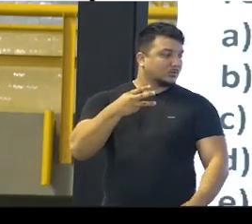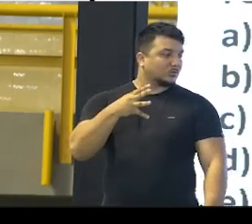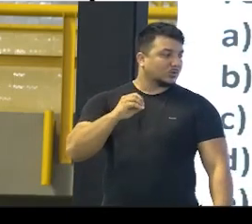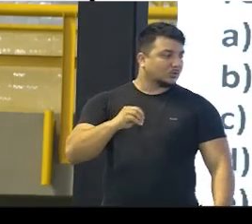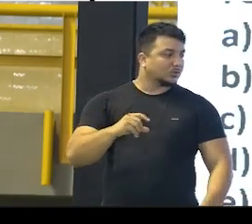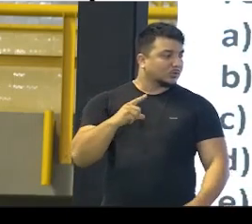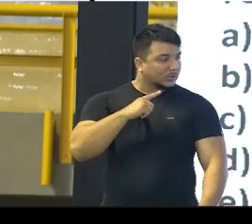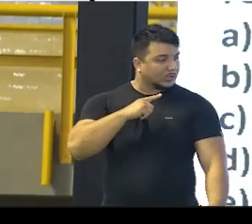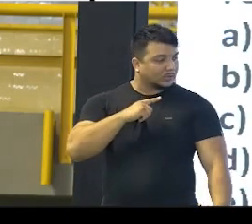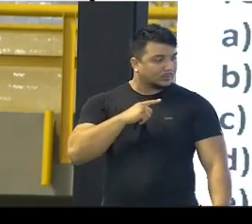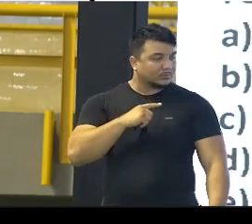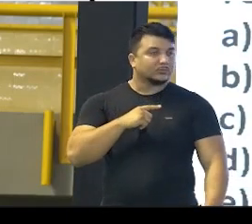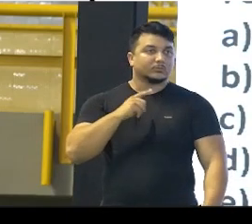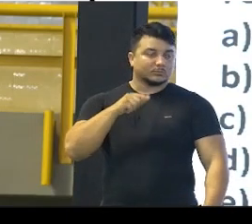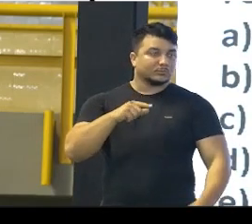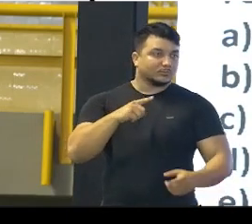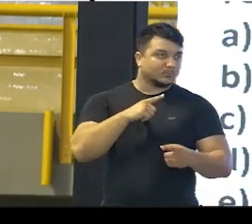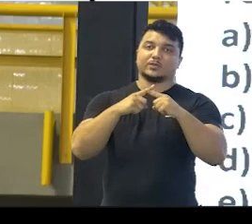140.